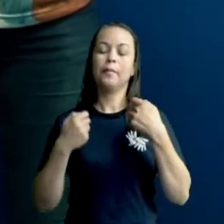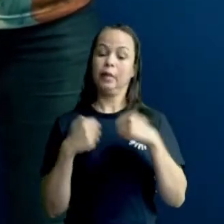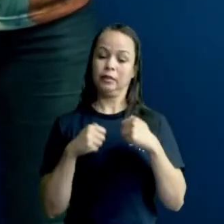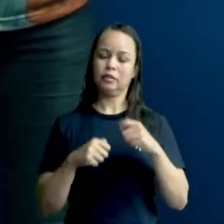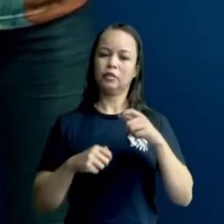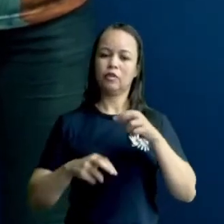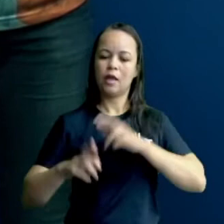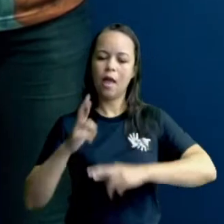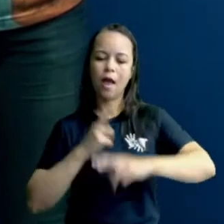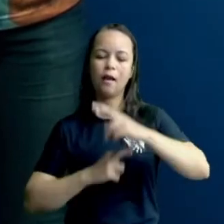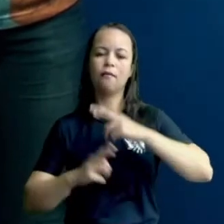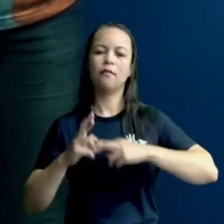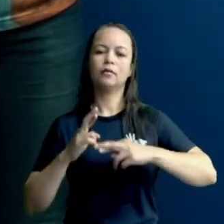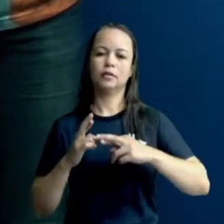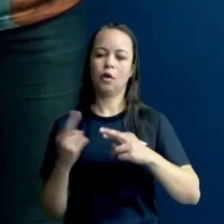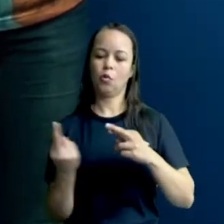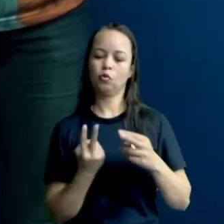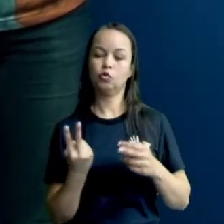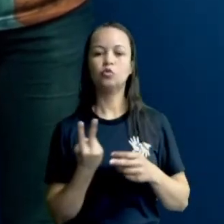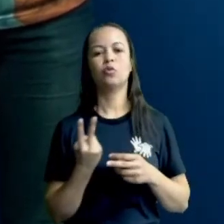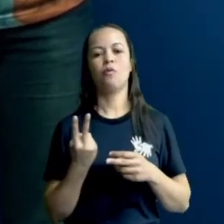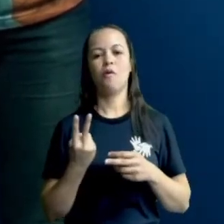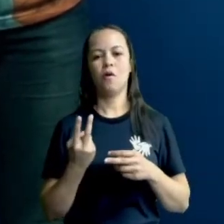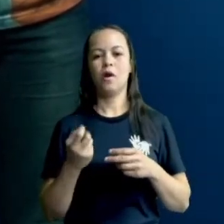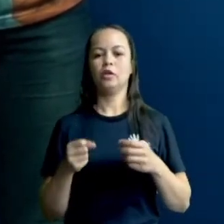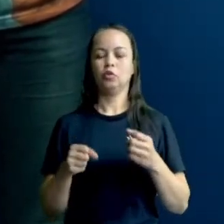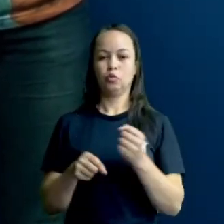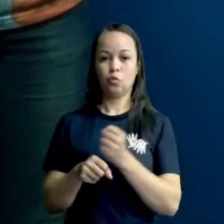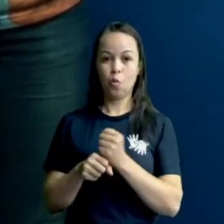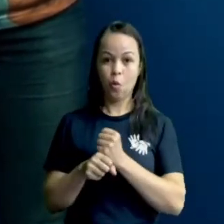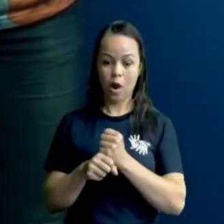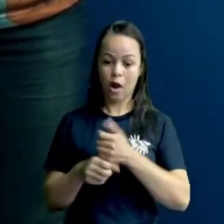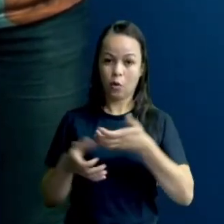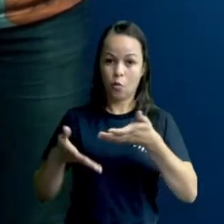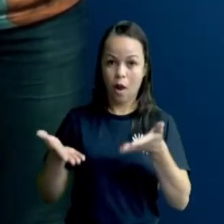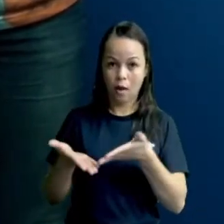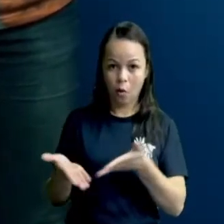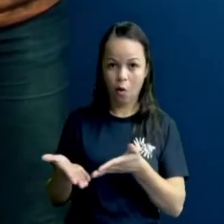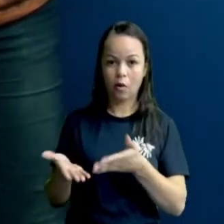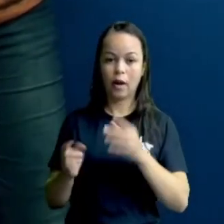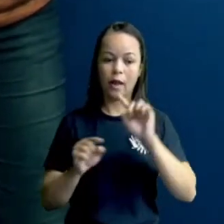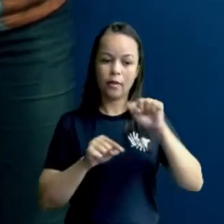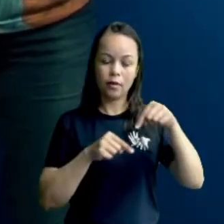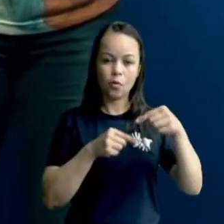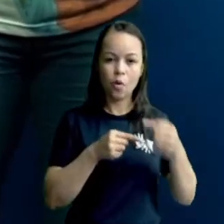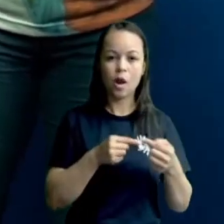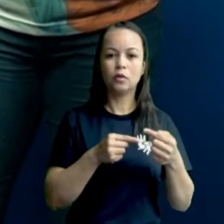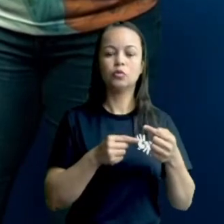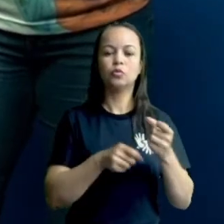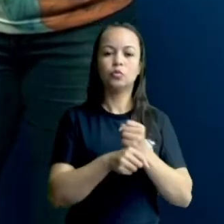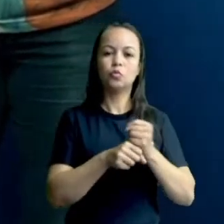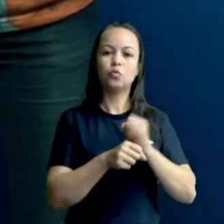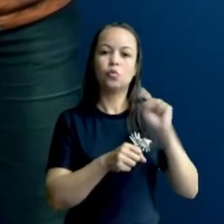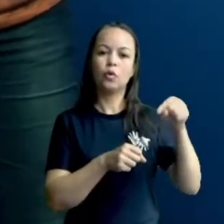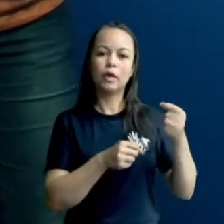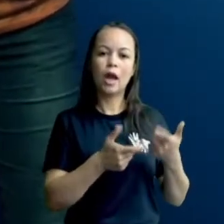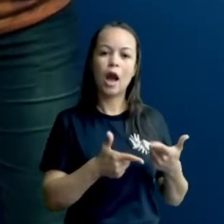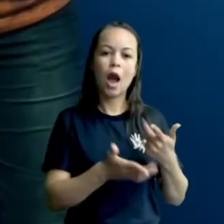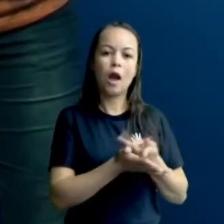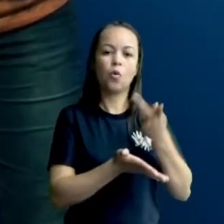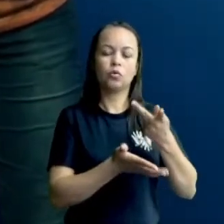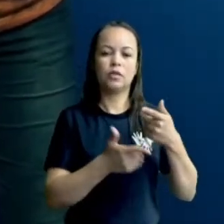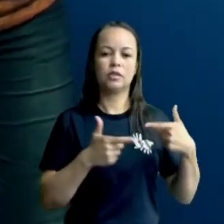em que ocorreu a batalha, tá? Então, aí a gente vai fazer um cálculozinho aqui, vai pensando aí qual é que a gente vai descobrir. Então,